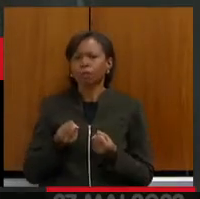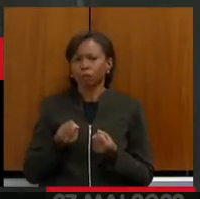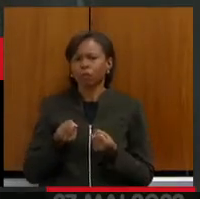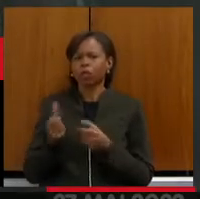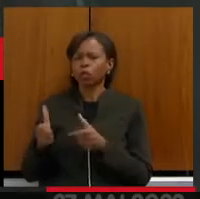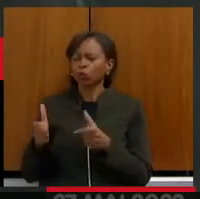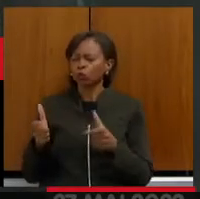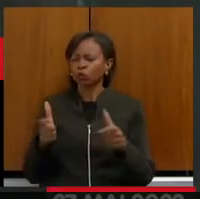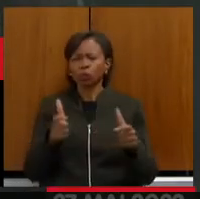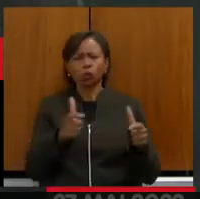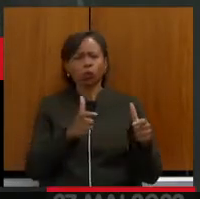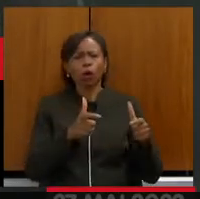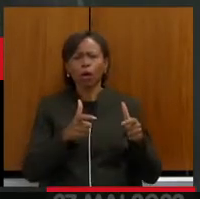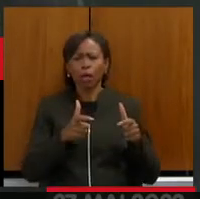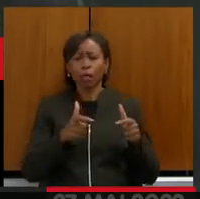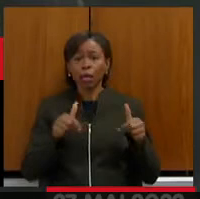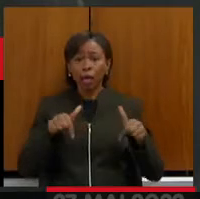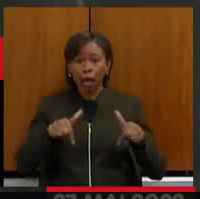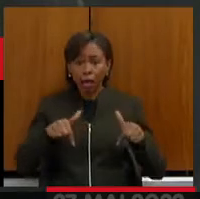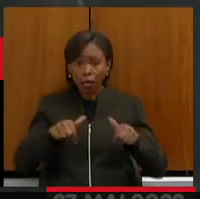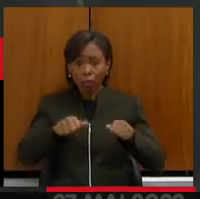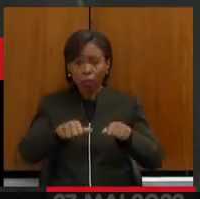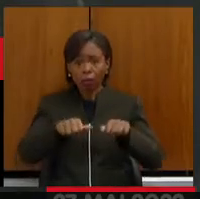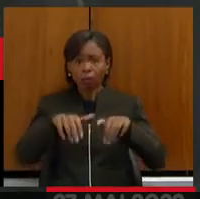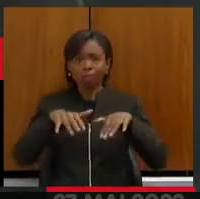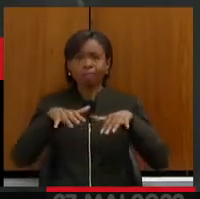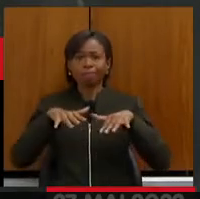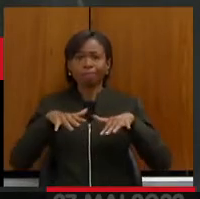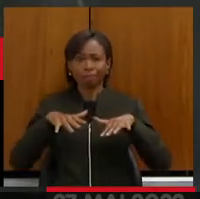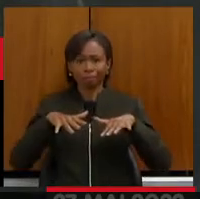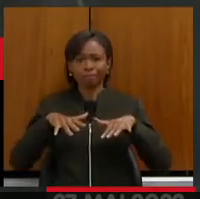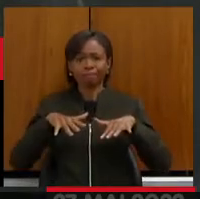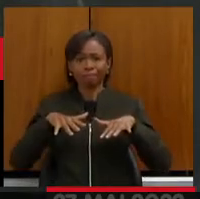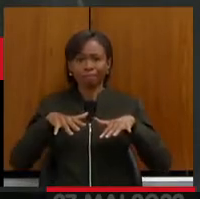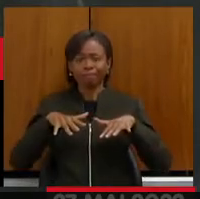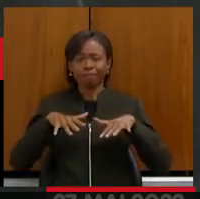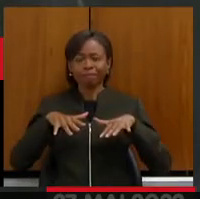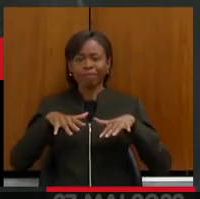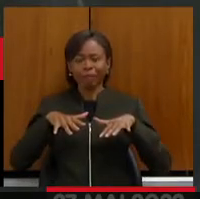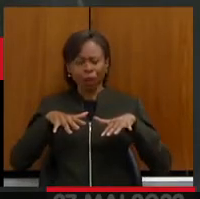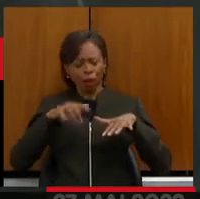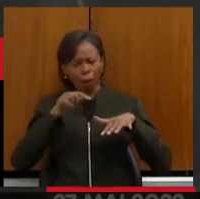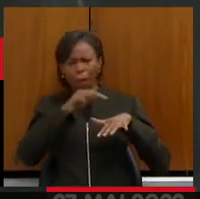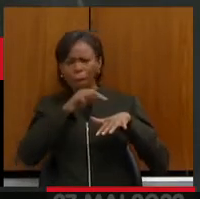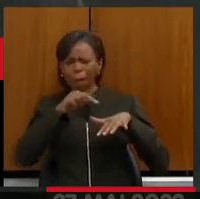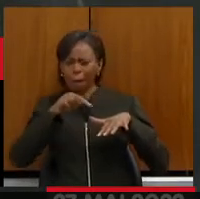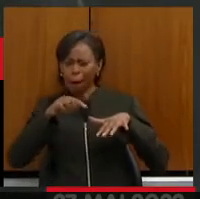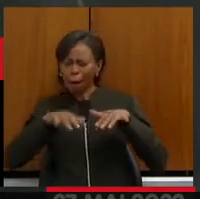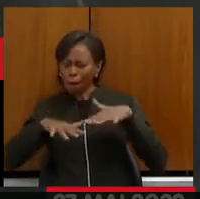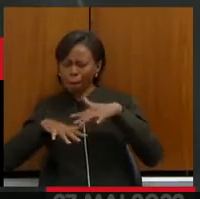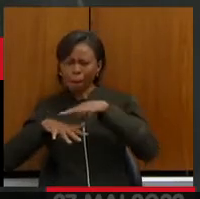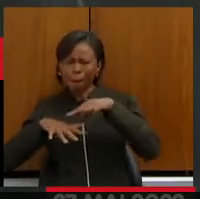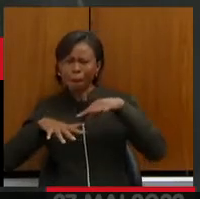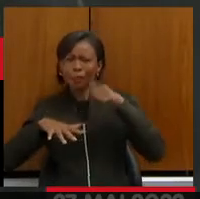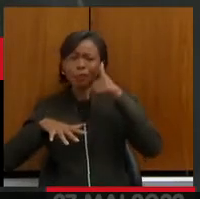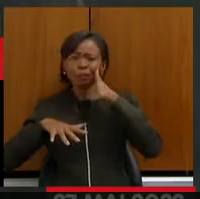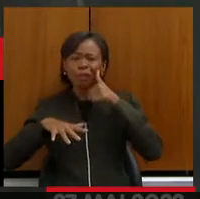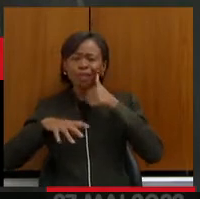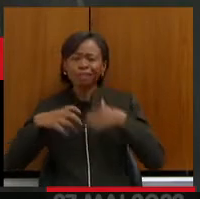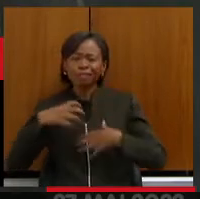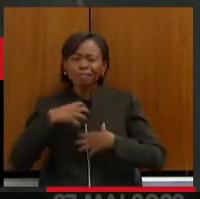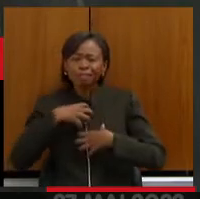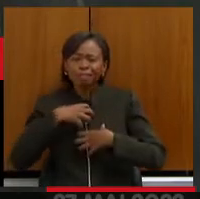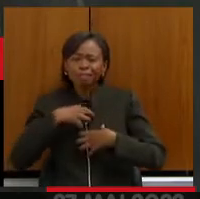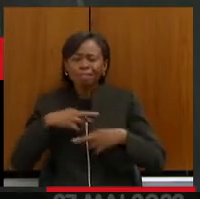esses lugares estar aqui nesse plenária de mulheres mexe de esperança Então